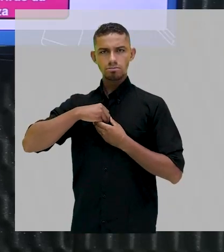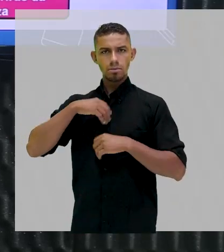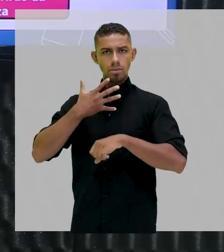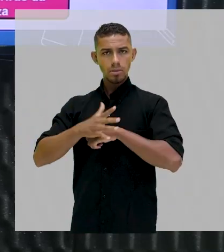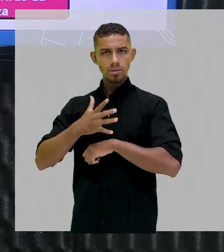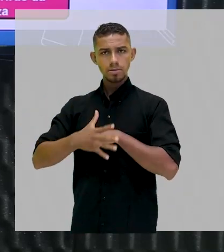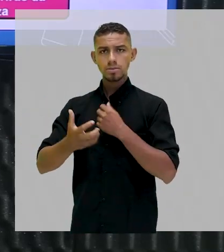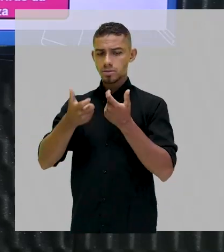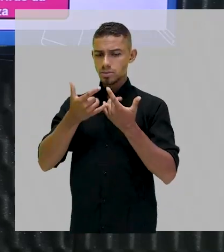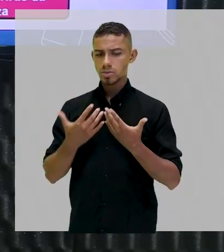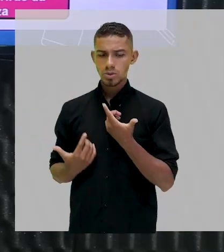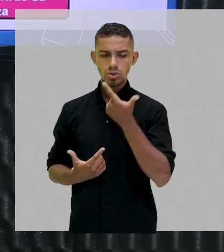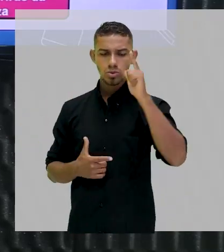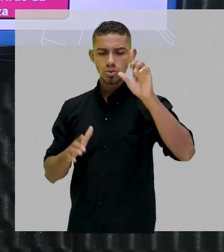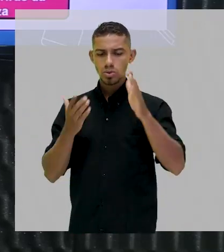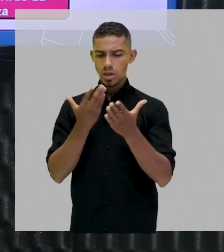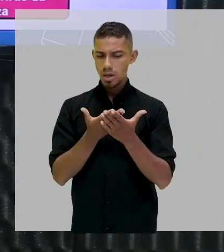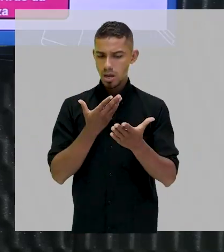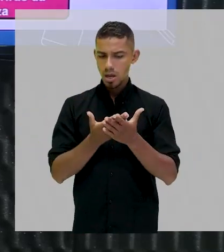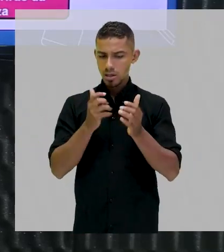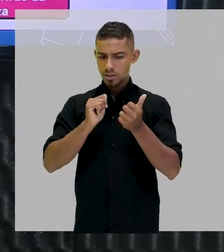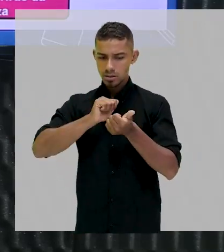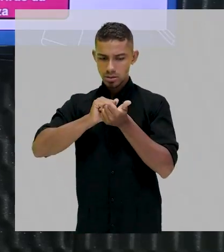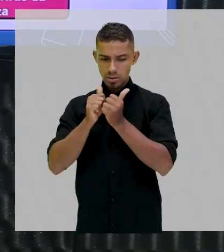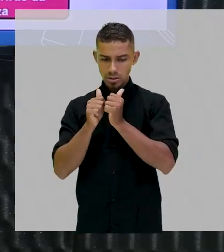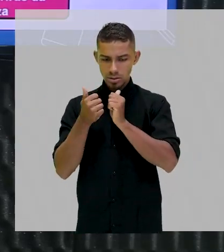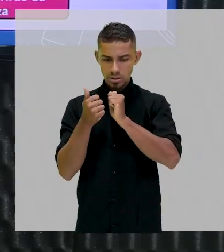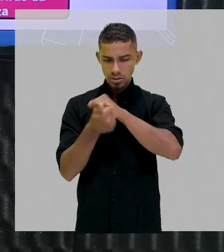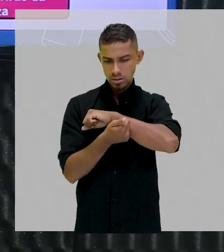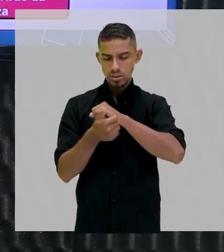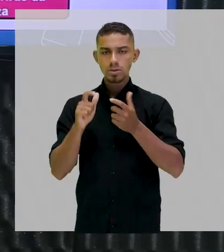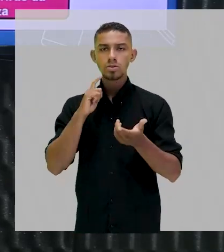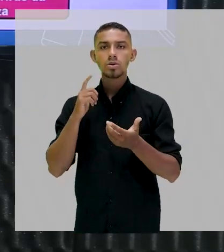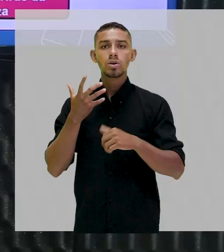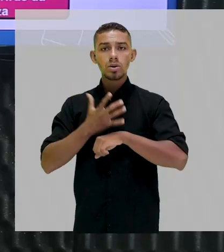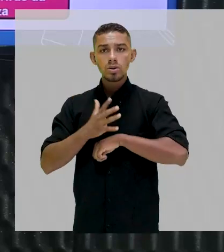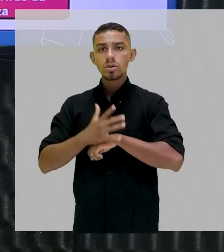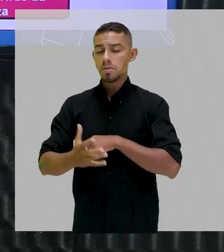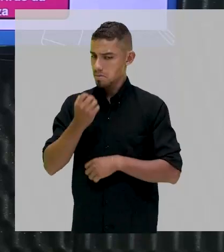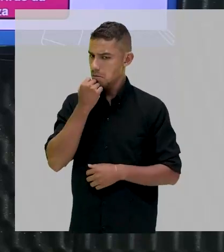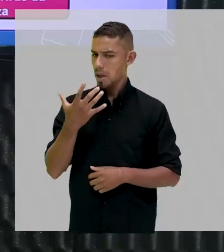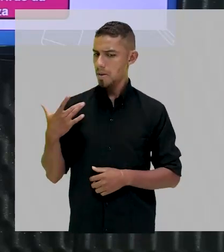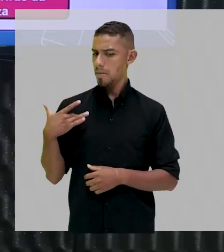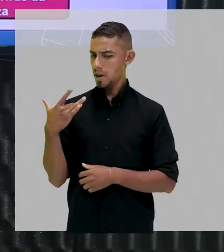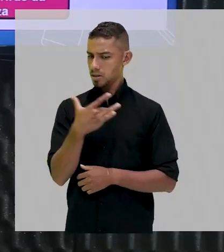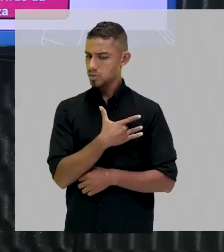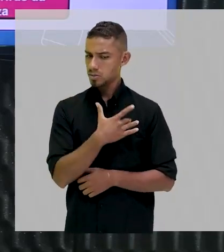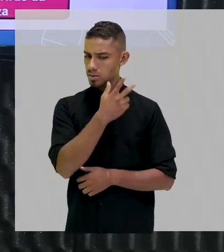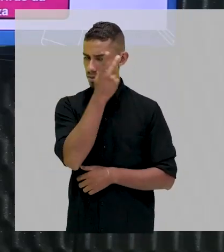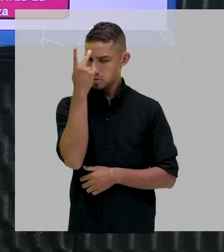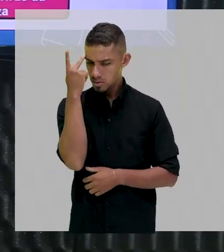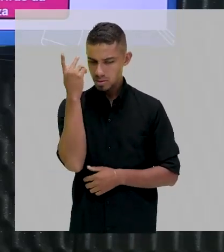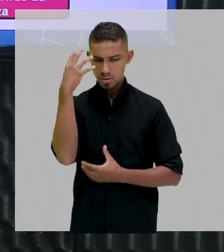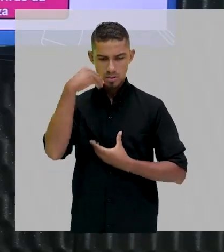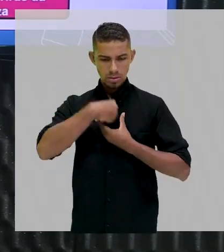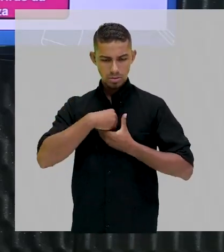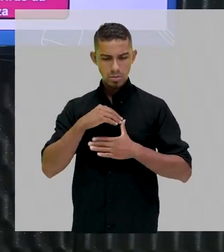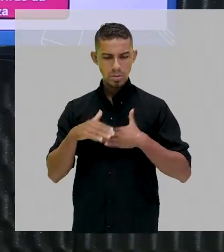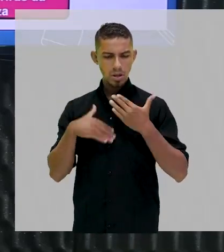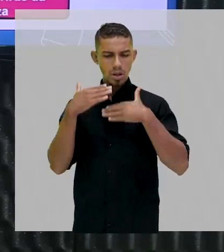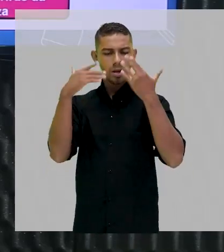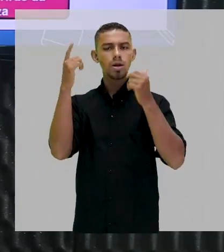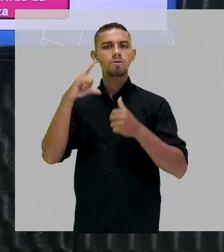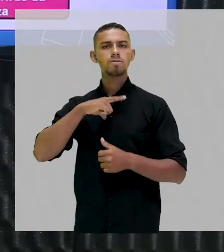para vocês em outras aulas, que são aquelas adaptações agudas, faz bem à saúde do indivíduo. Elevava o